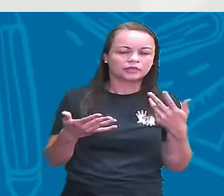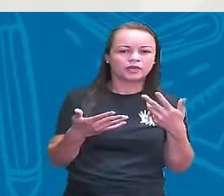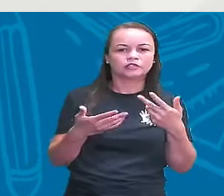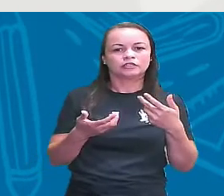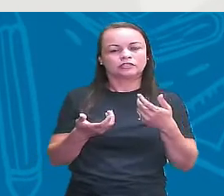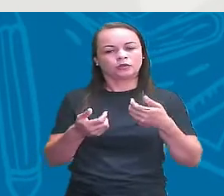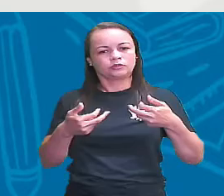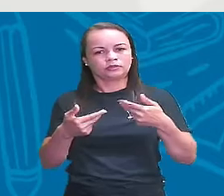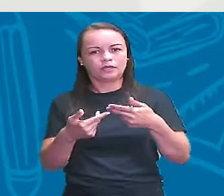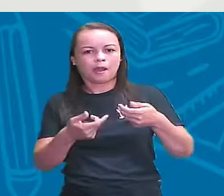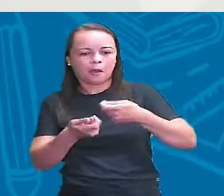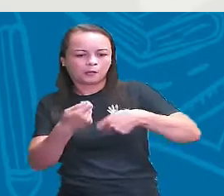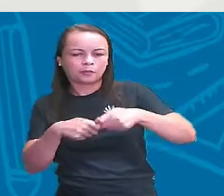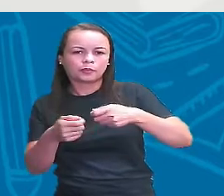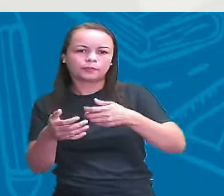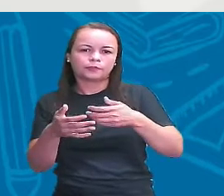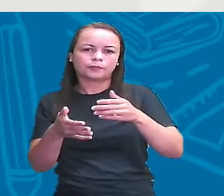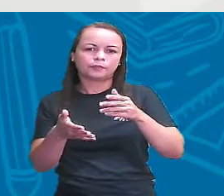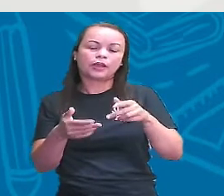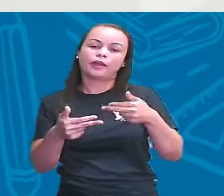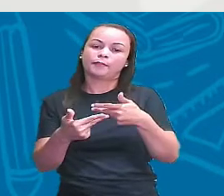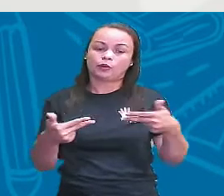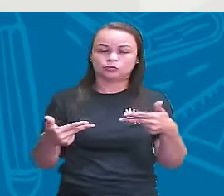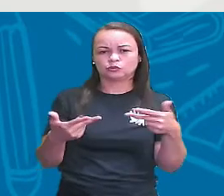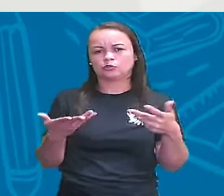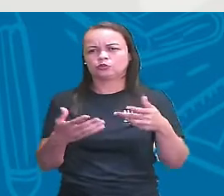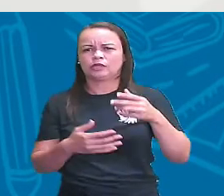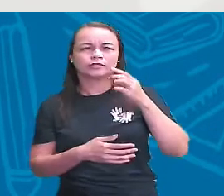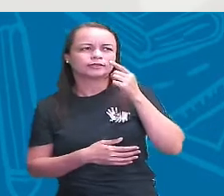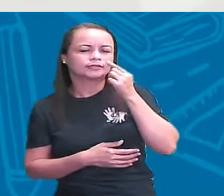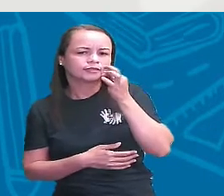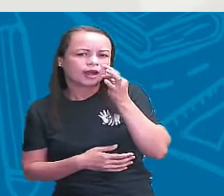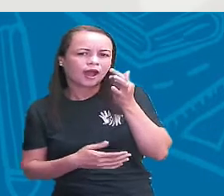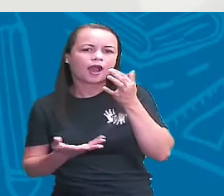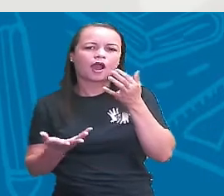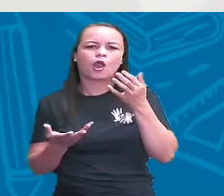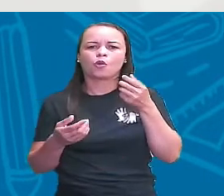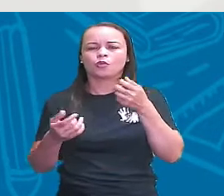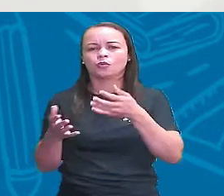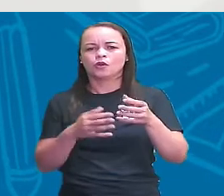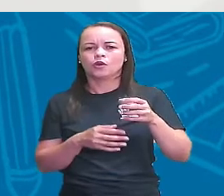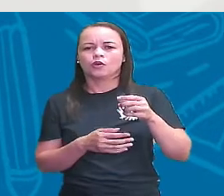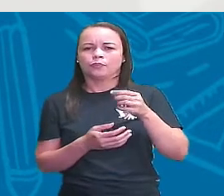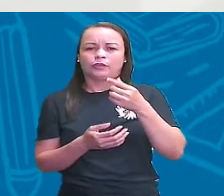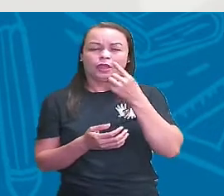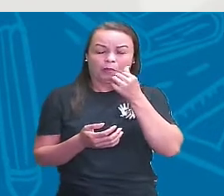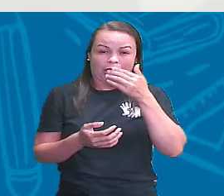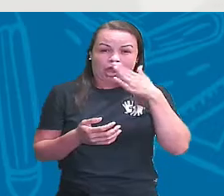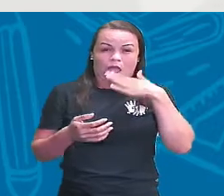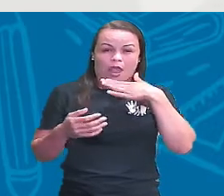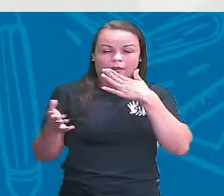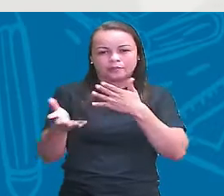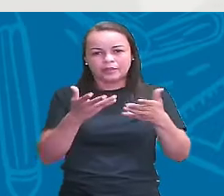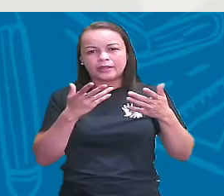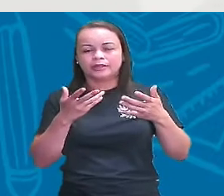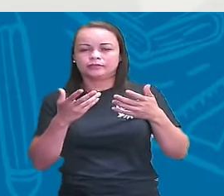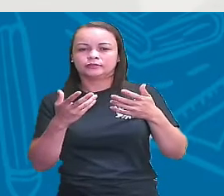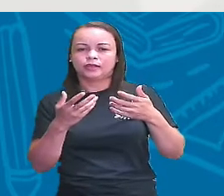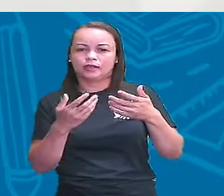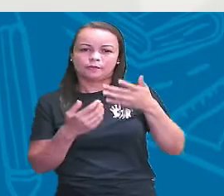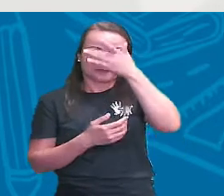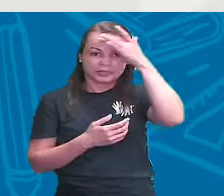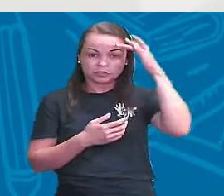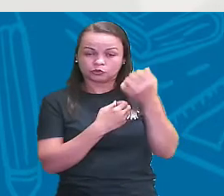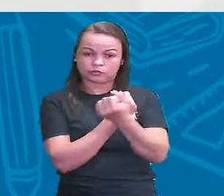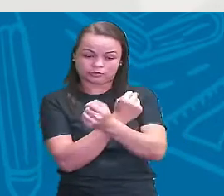negociar produtos, né? Como sal, contas de pedras, dendê, pimentas e pessoas escravizadas, né? Então,